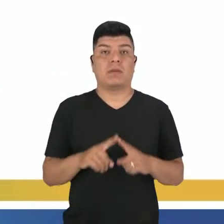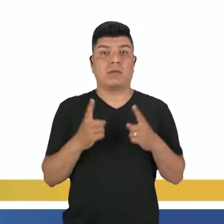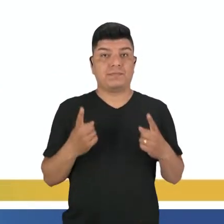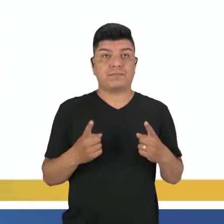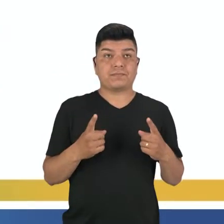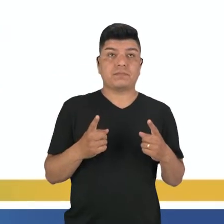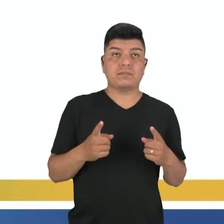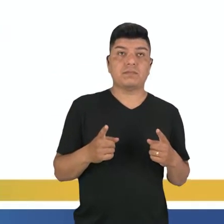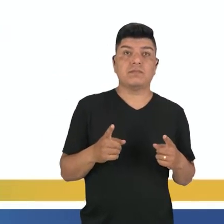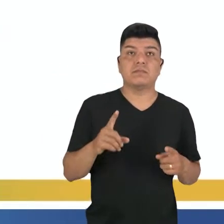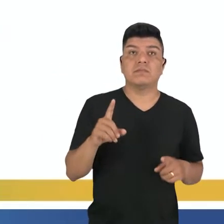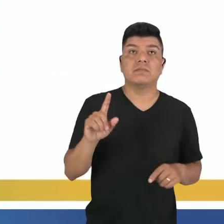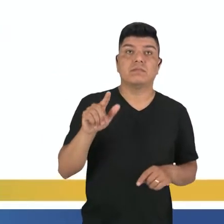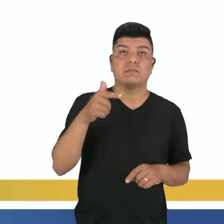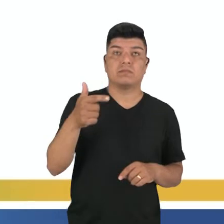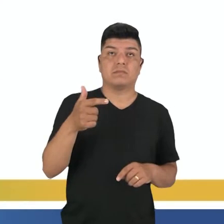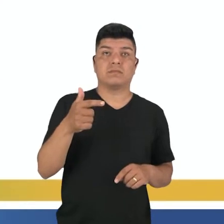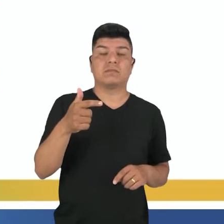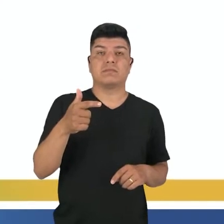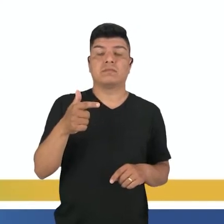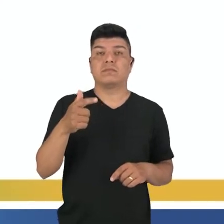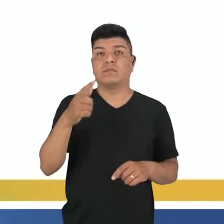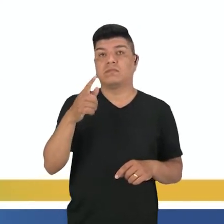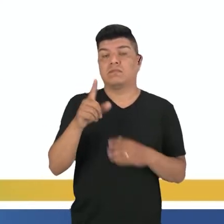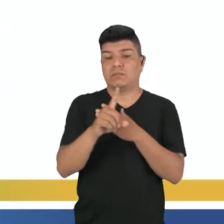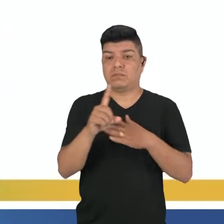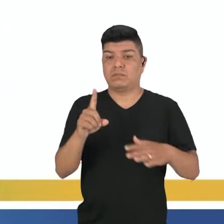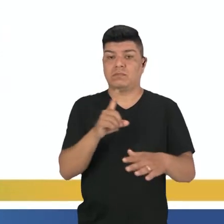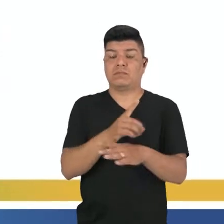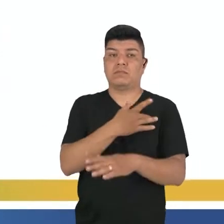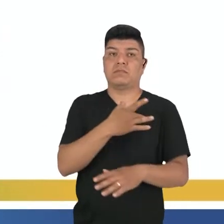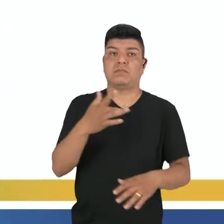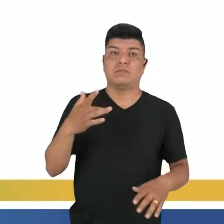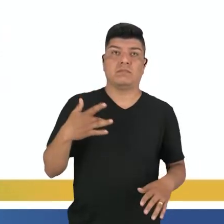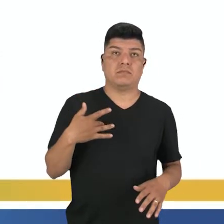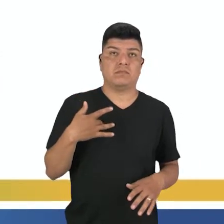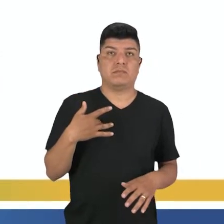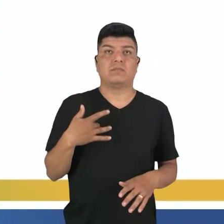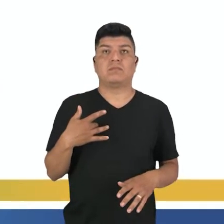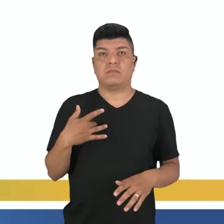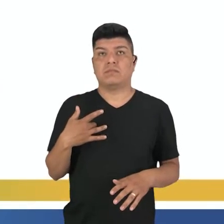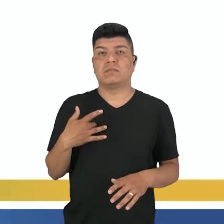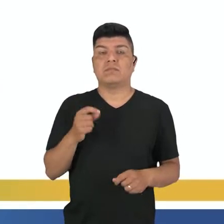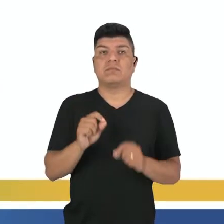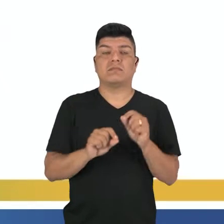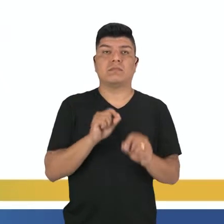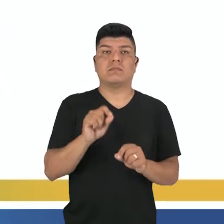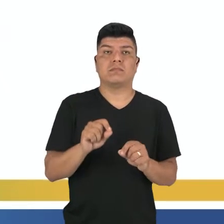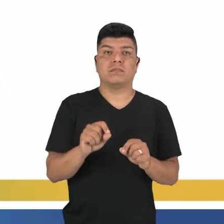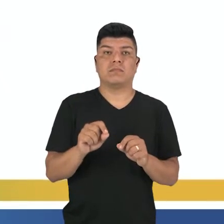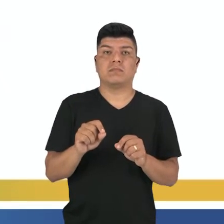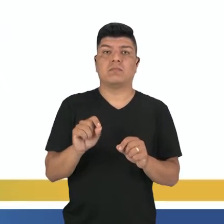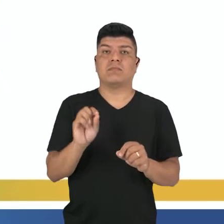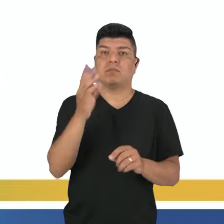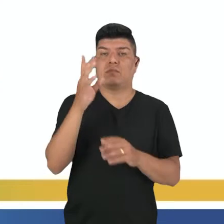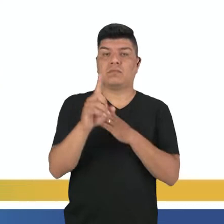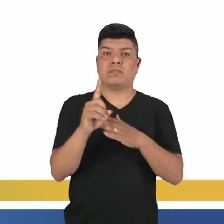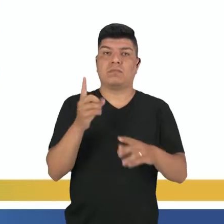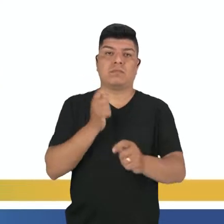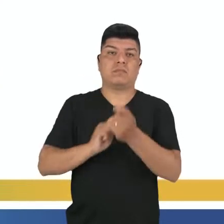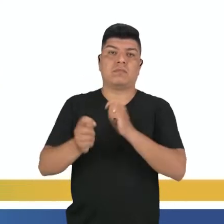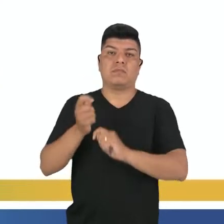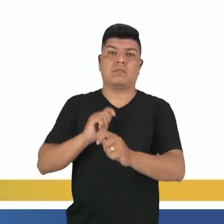Comissão Nacional de Determinantes Sociais de Saúde fala que os determinantes são os fatores sociais,